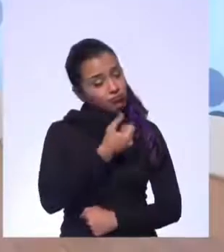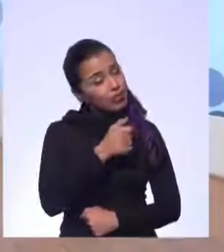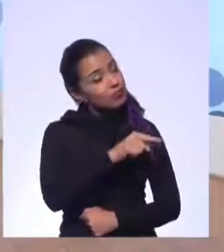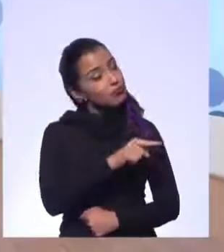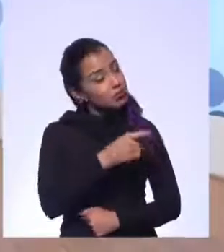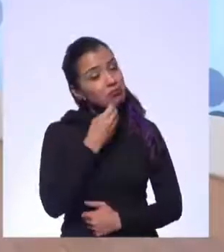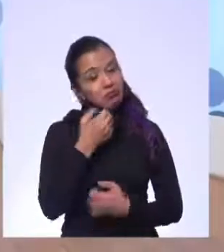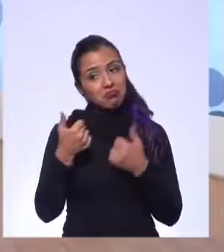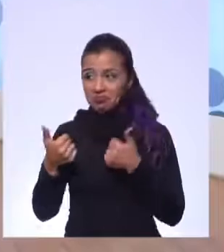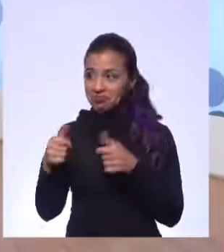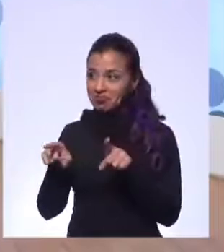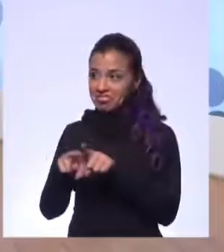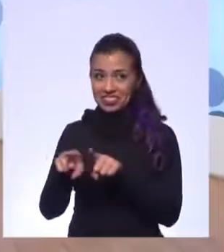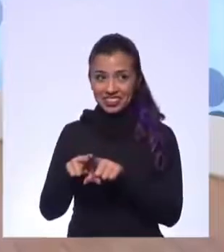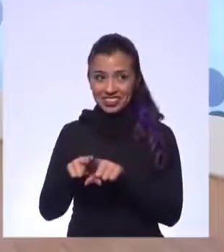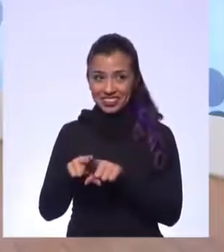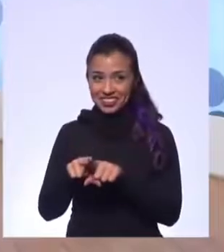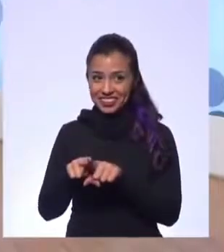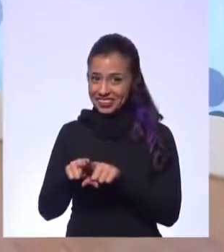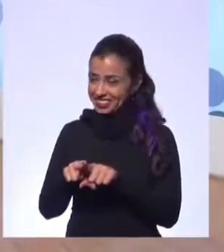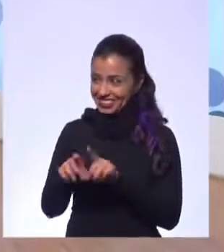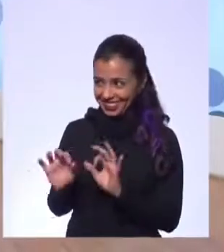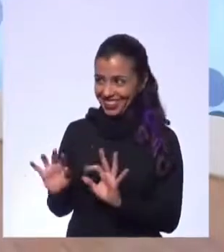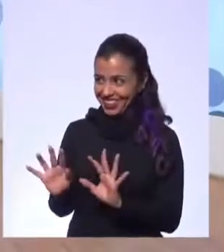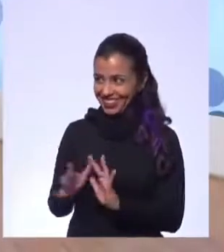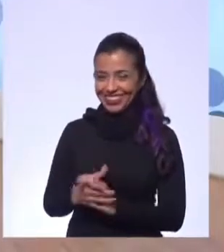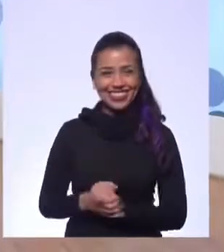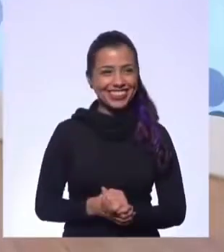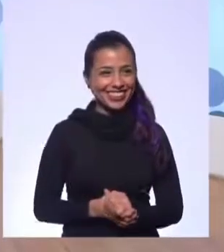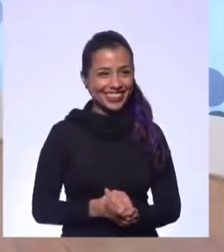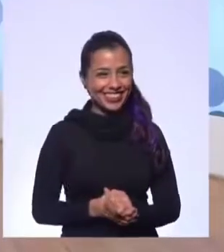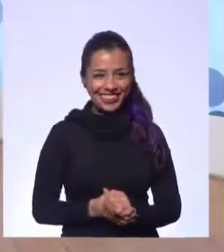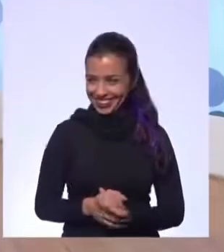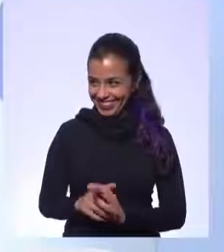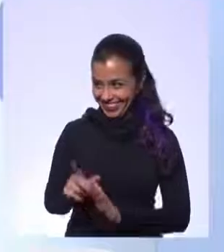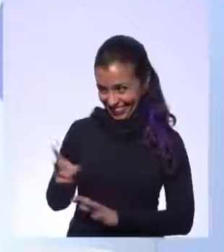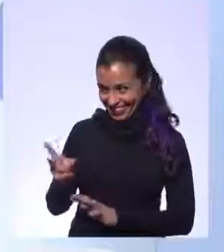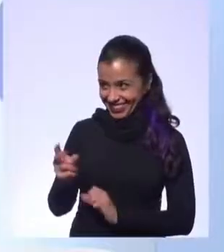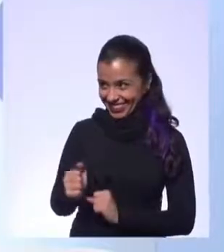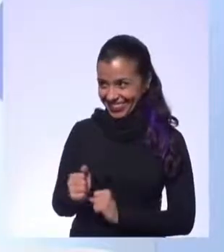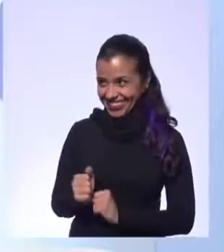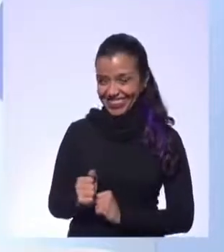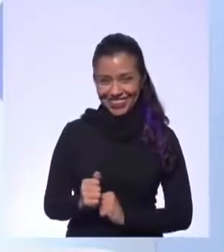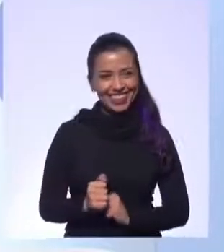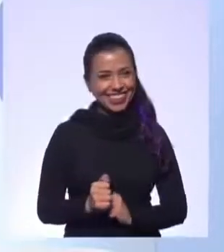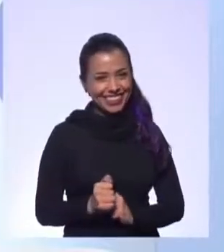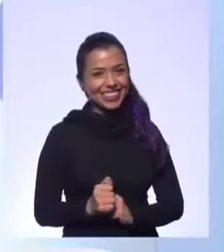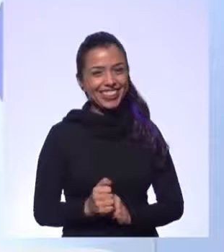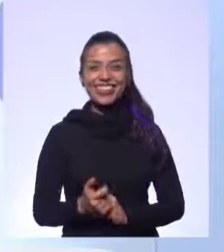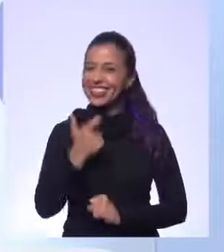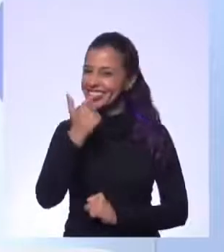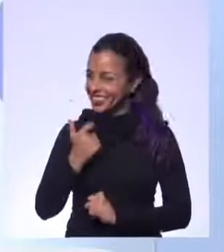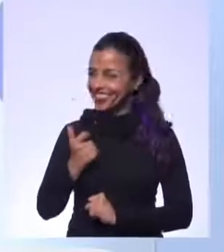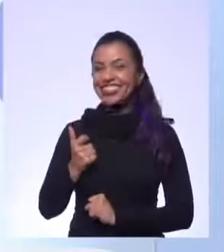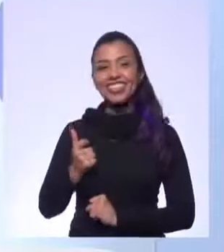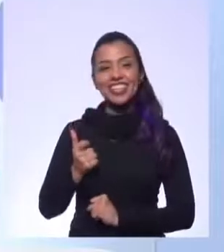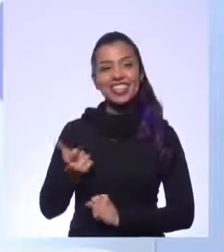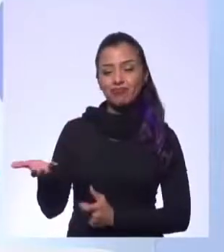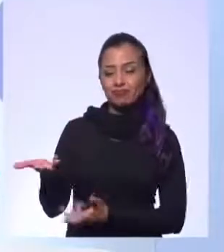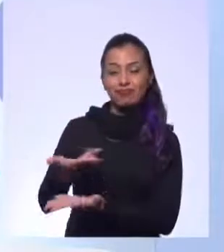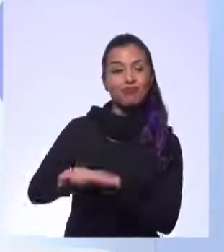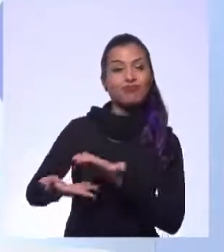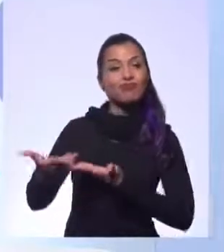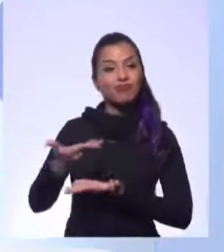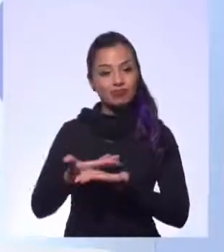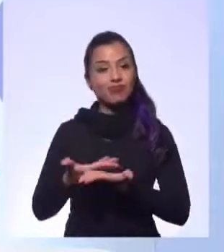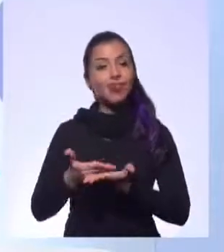too. Hum? Okay, that's it. Você vai falar? Sim, ok. Eu sou moderador. I'll be the moderator. Everything that